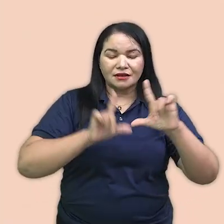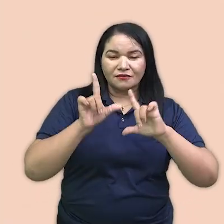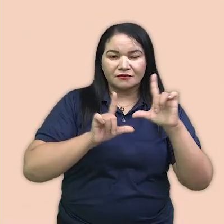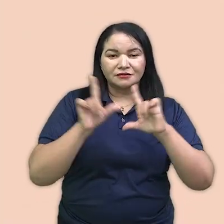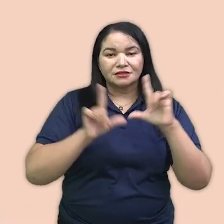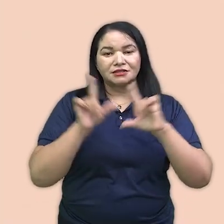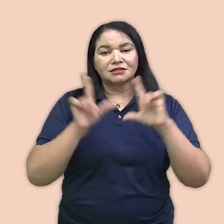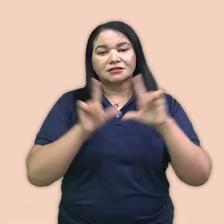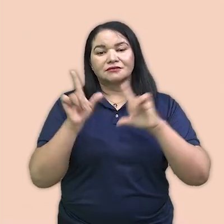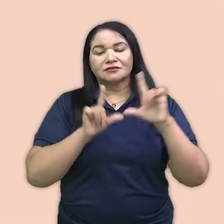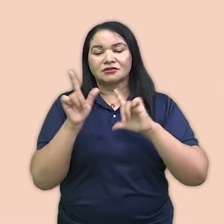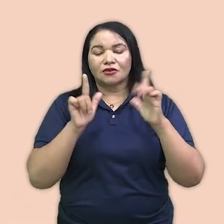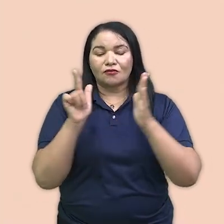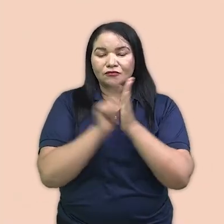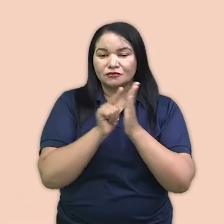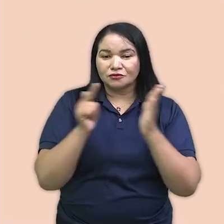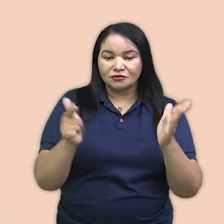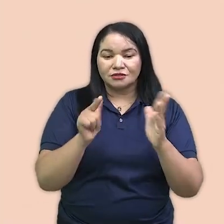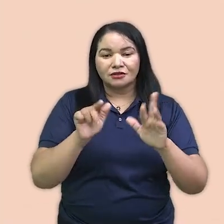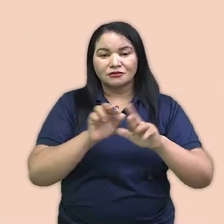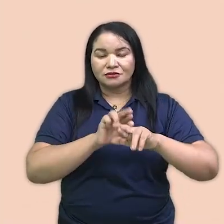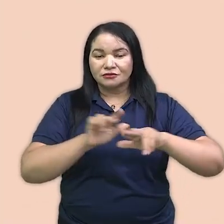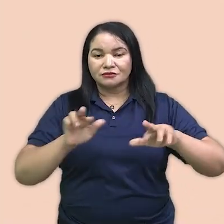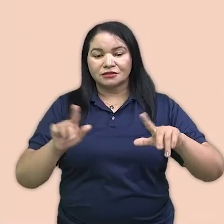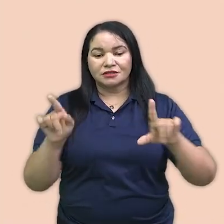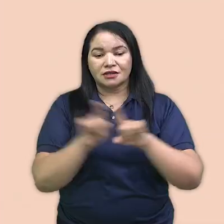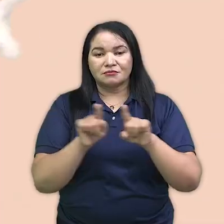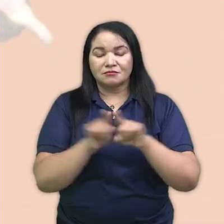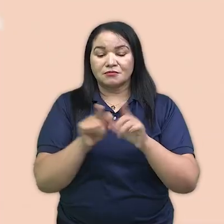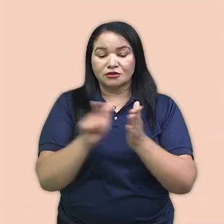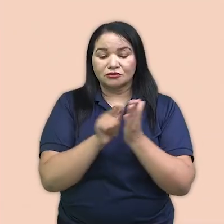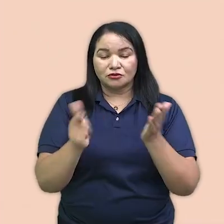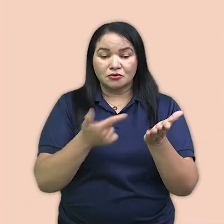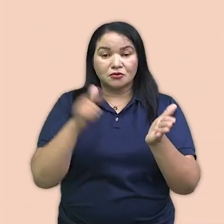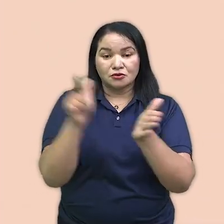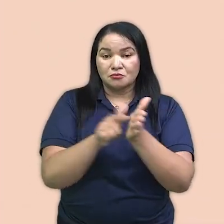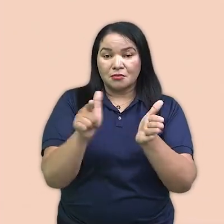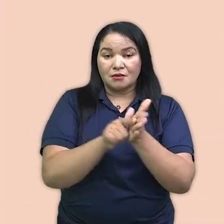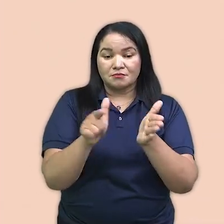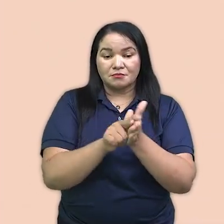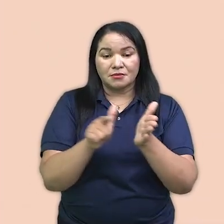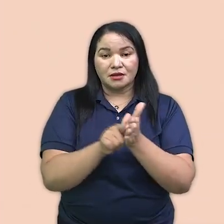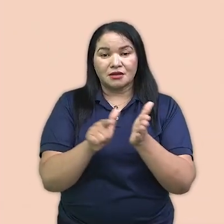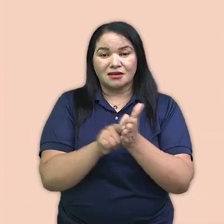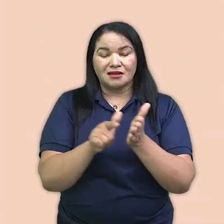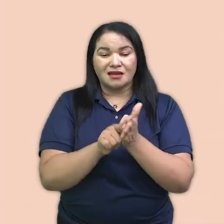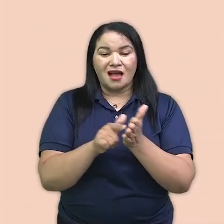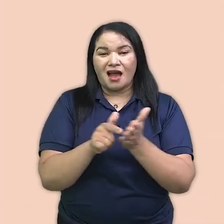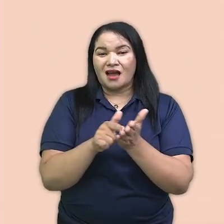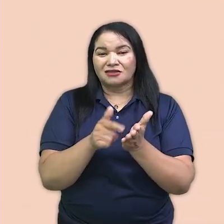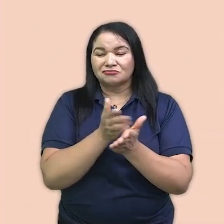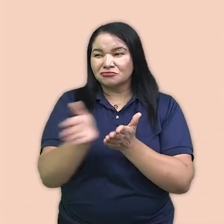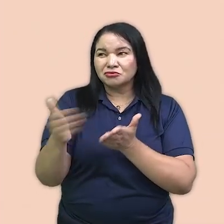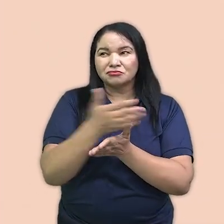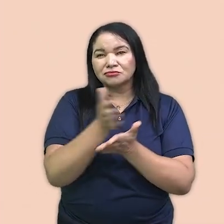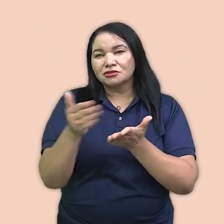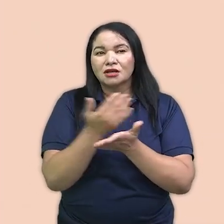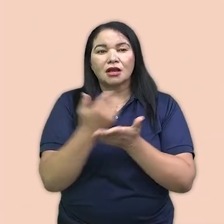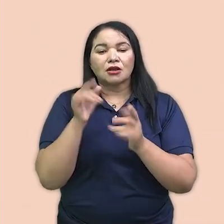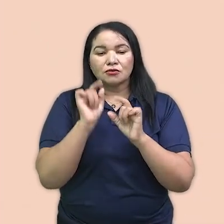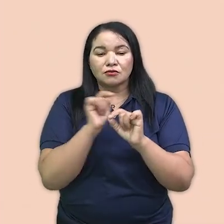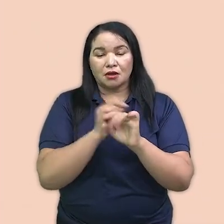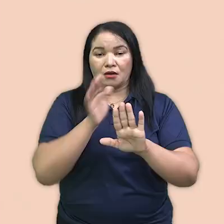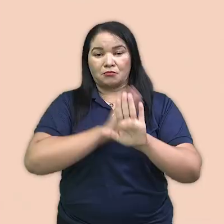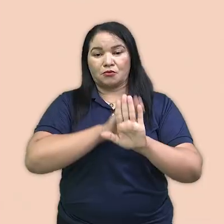falando da televisão, dos telejornais, né? do jornal próprio escrito e tudo mais, é meio enviesada também, e tem